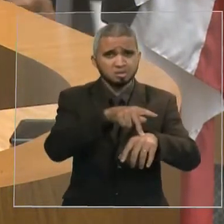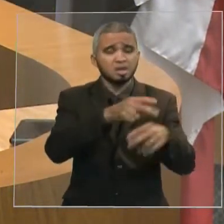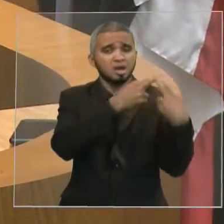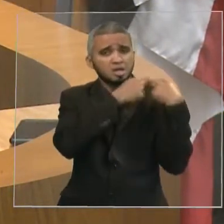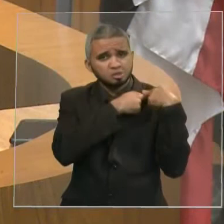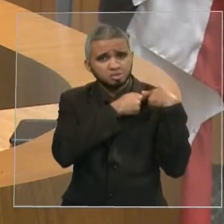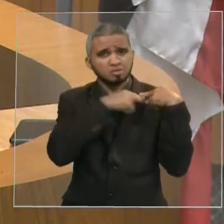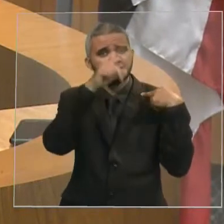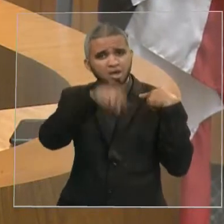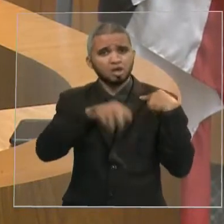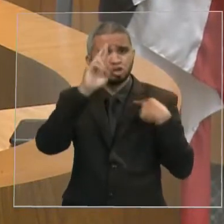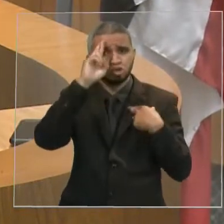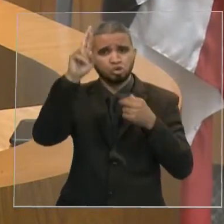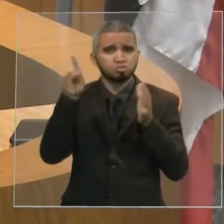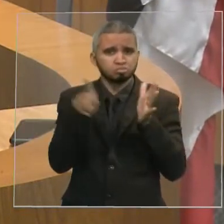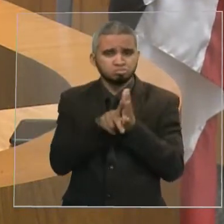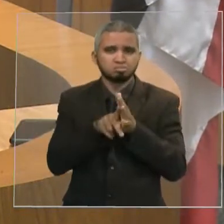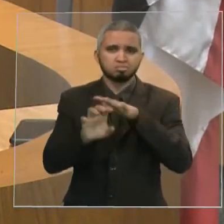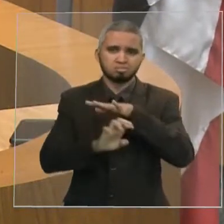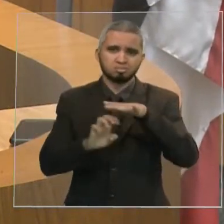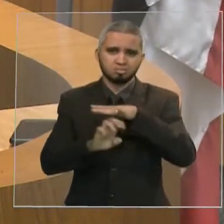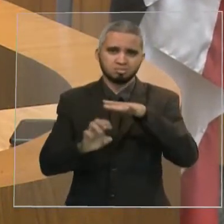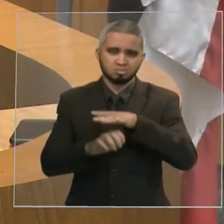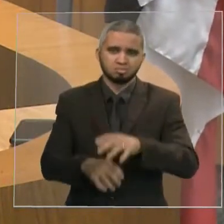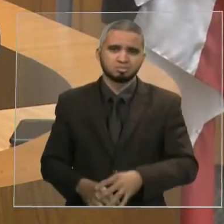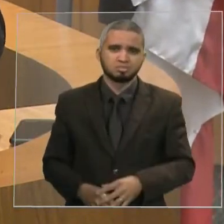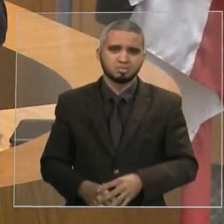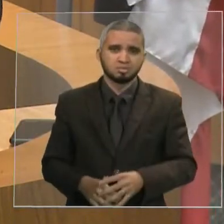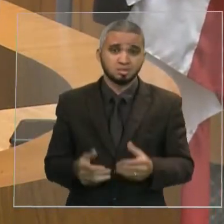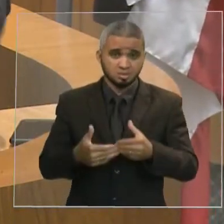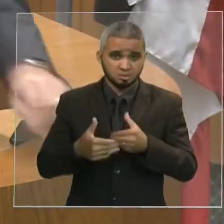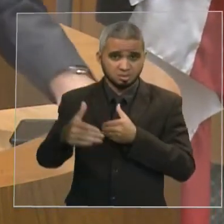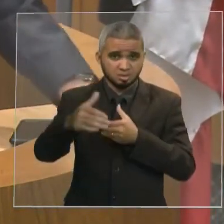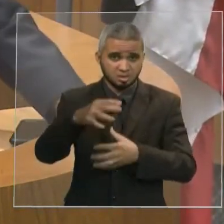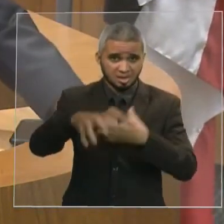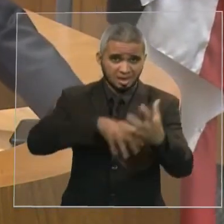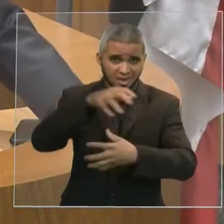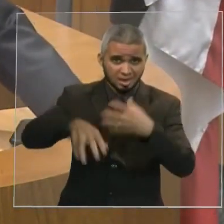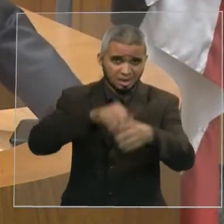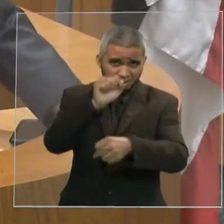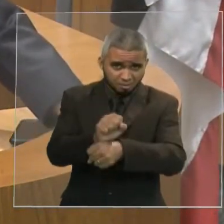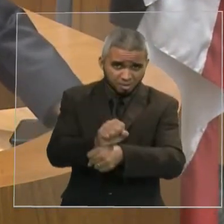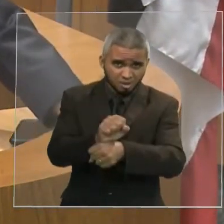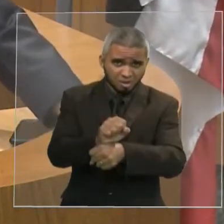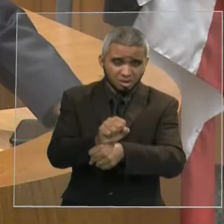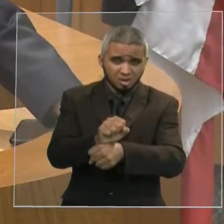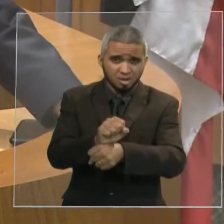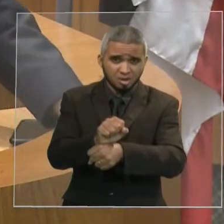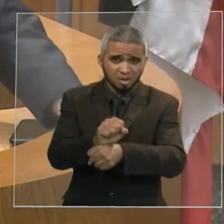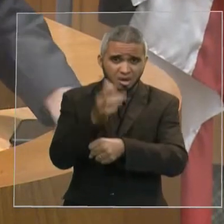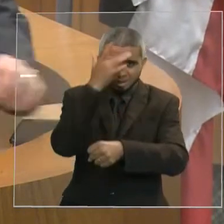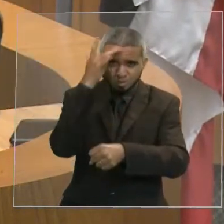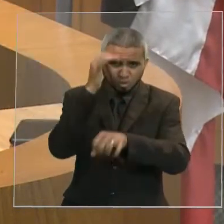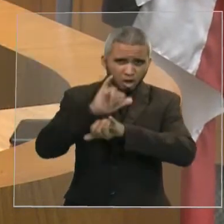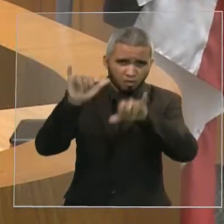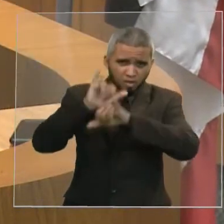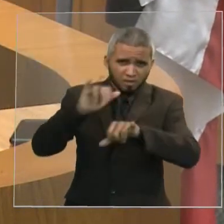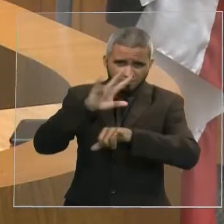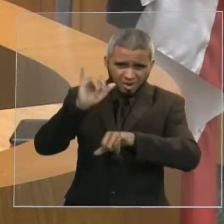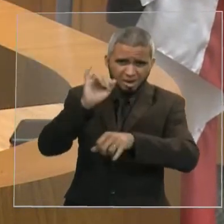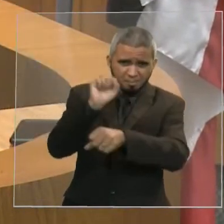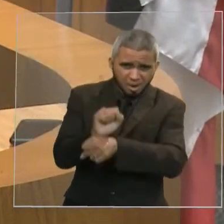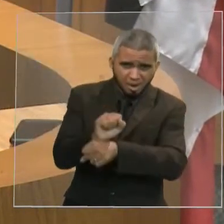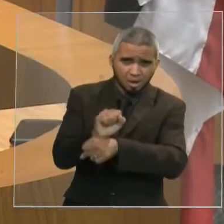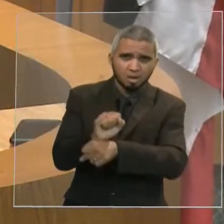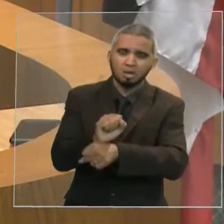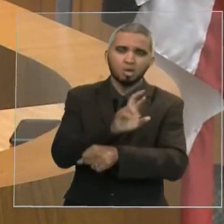empresários. Essa greve que está se anunciando dos funcionários não tem nada a ver com